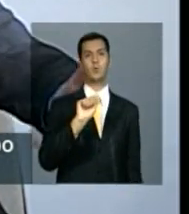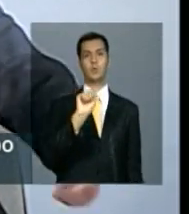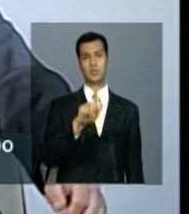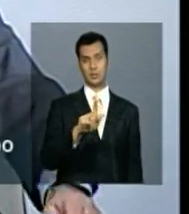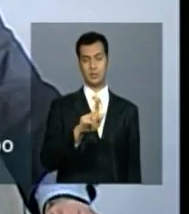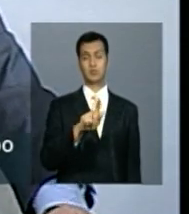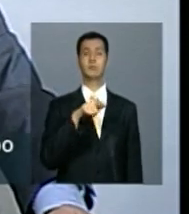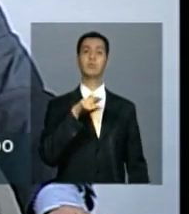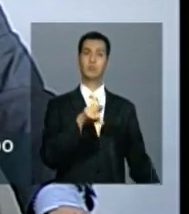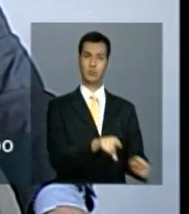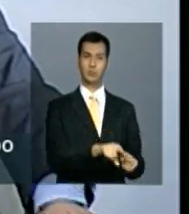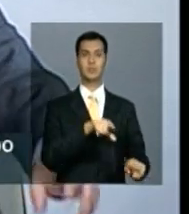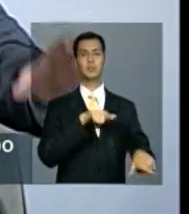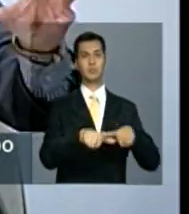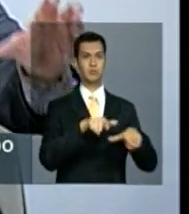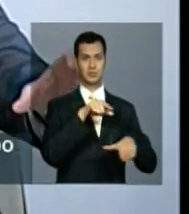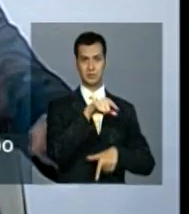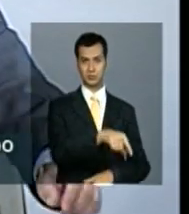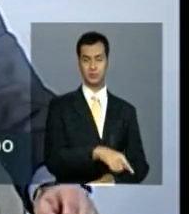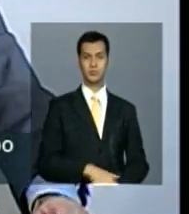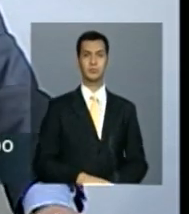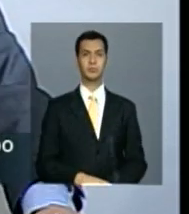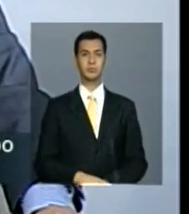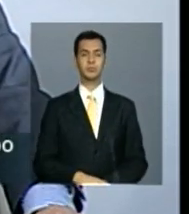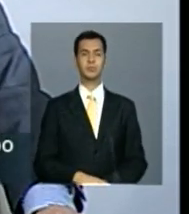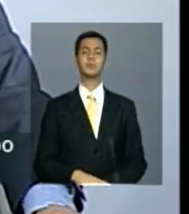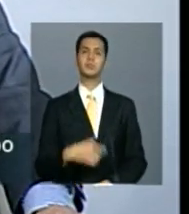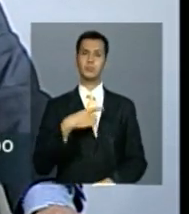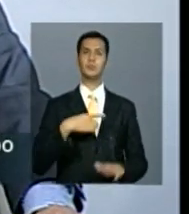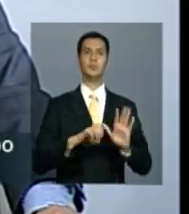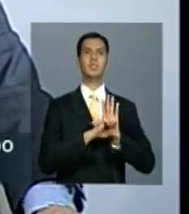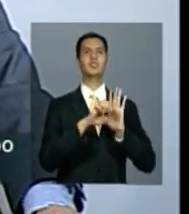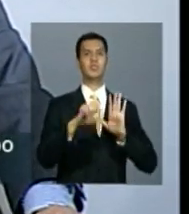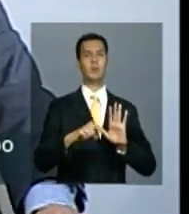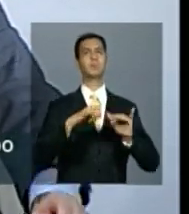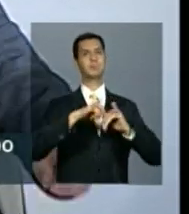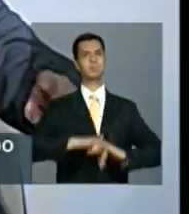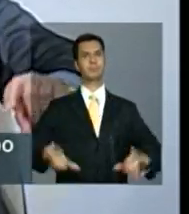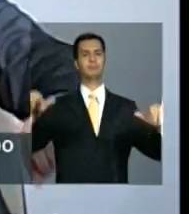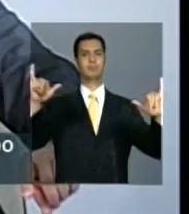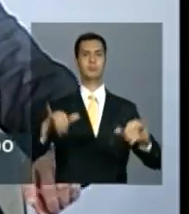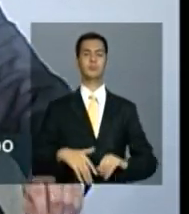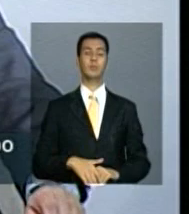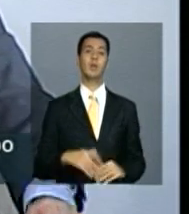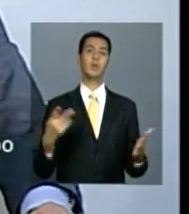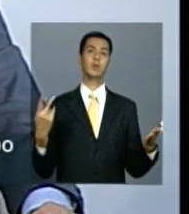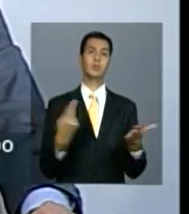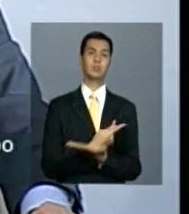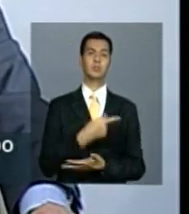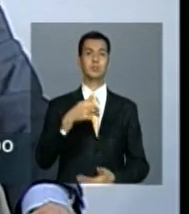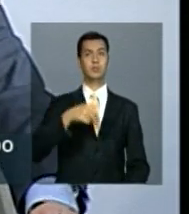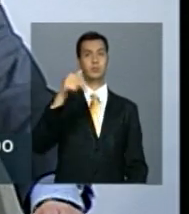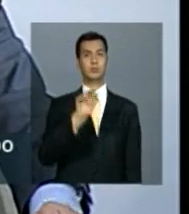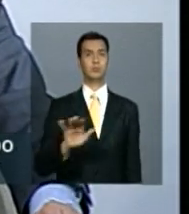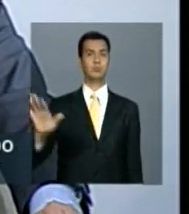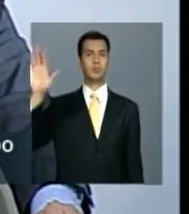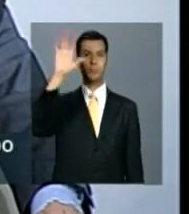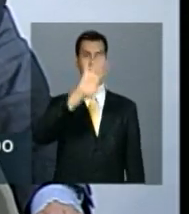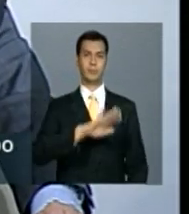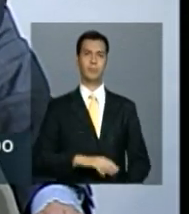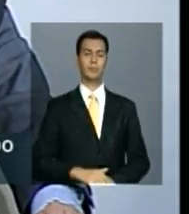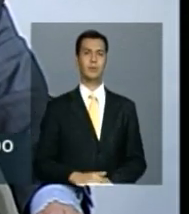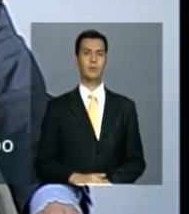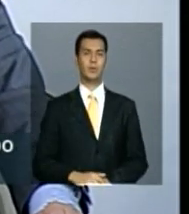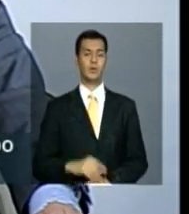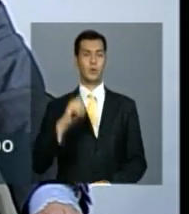atuam também nessa área de assistência técnica mediante esses editais de chamada pública no caso do Nordeste para o atendimento